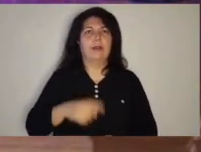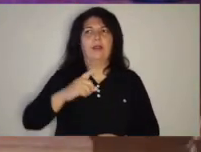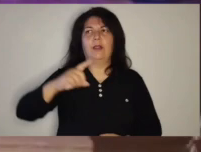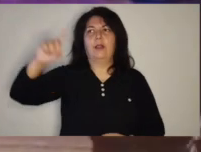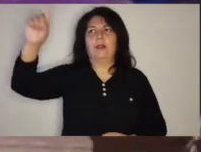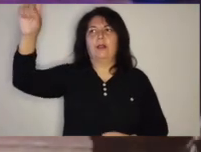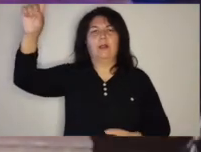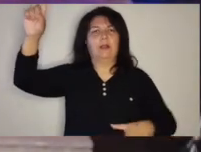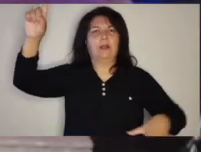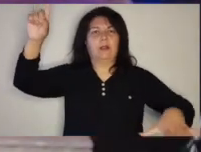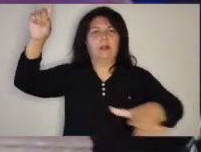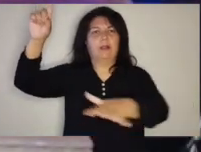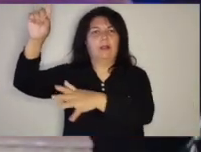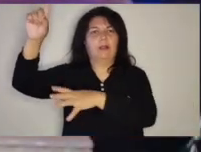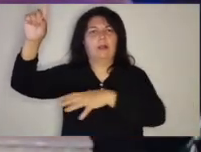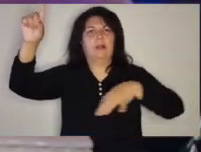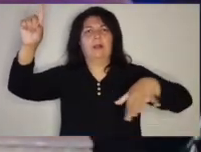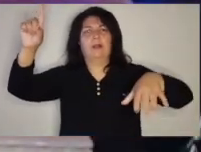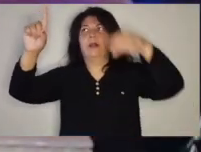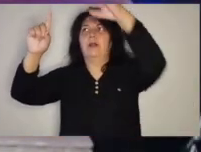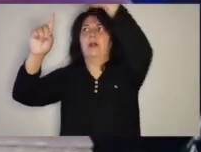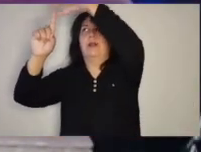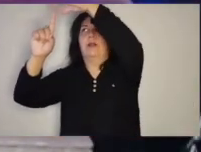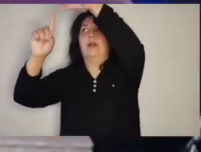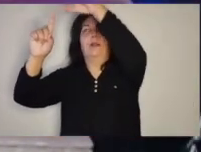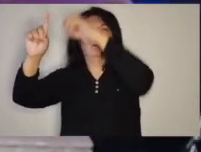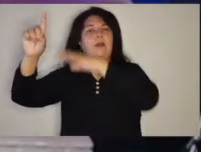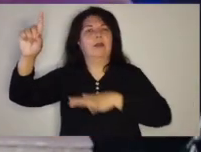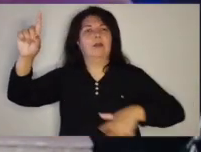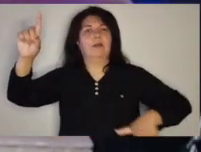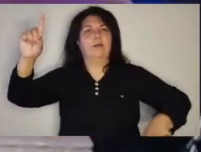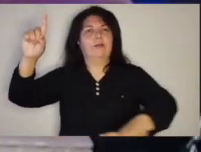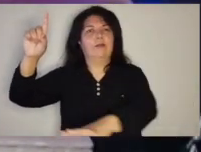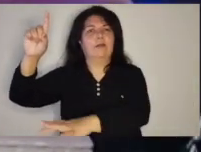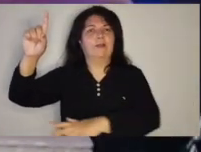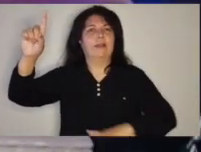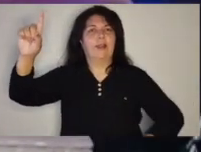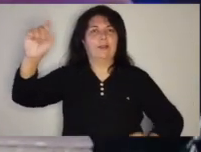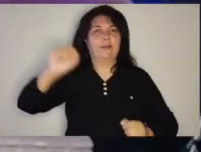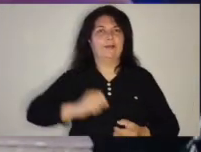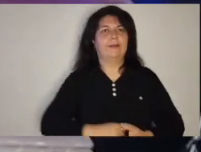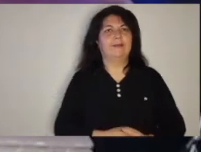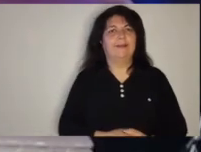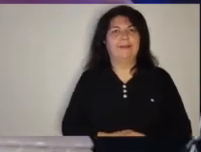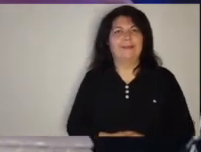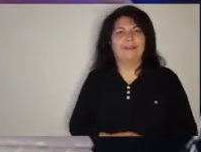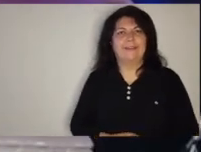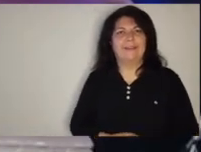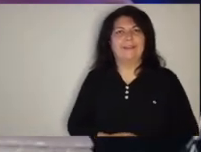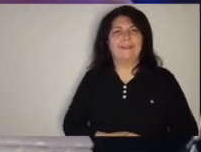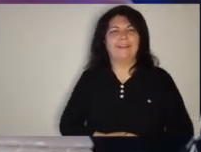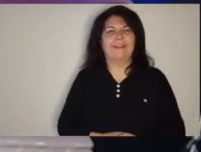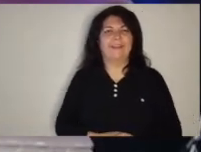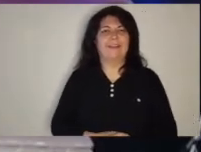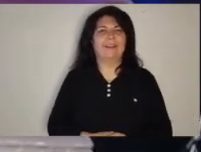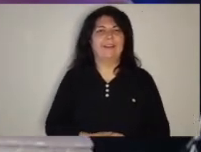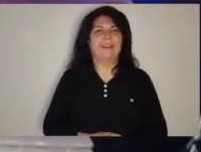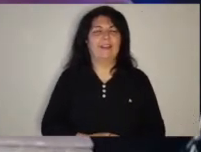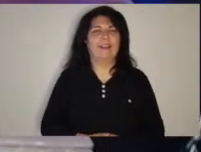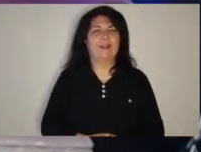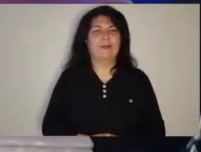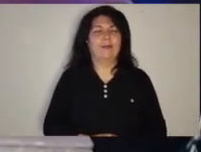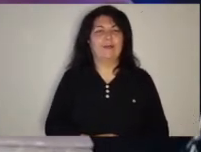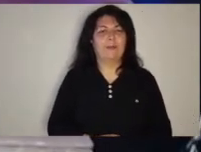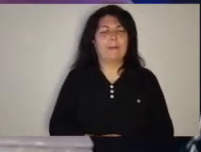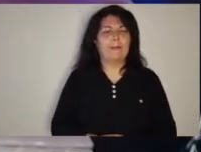deixa todas as coisas para servir a Deus. Porque, irmãos, tem gente que não gosta desse louvor, mas fala que